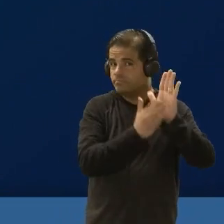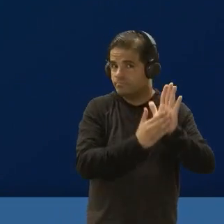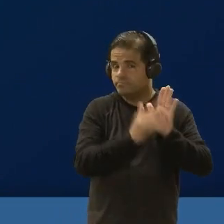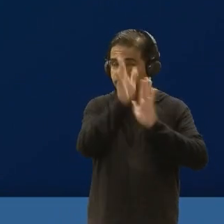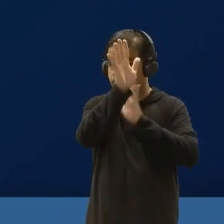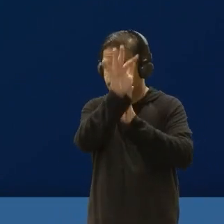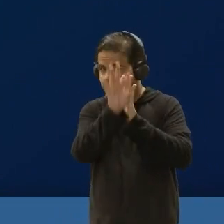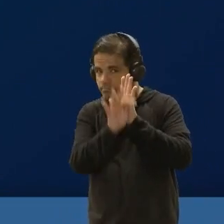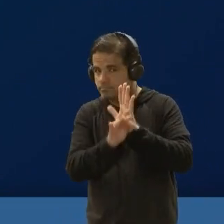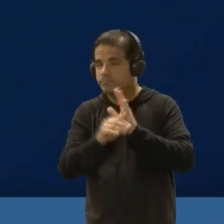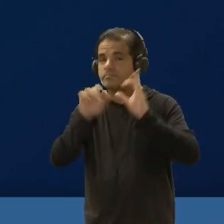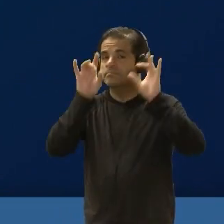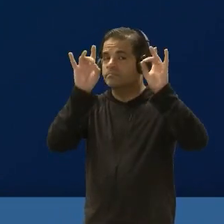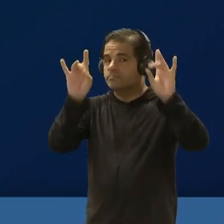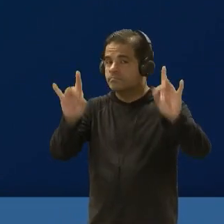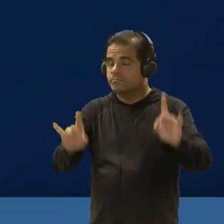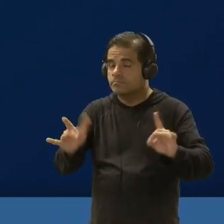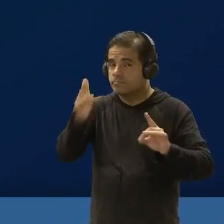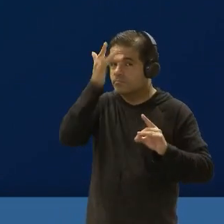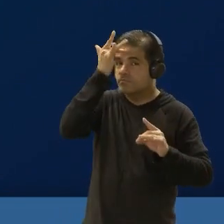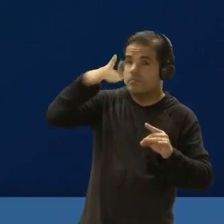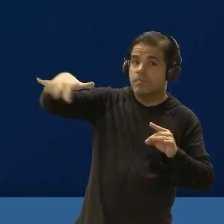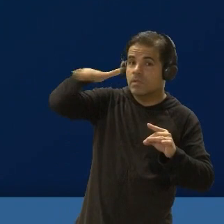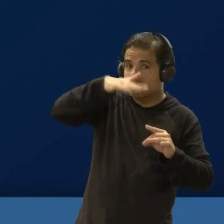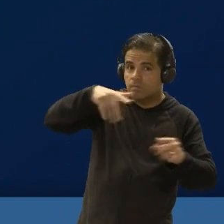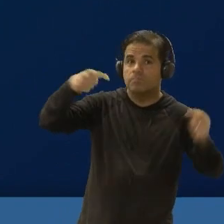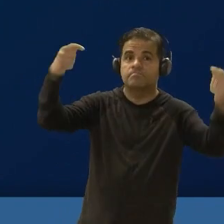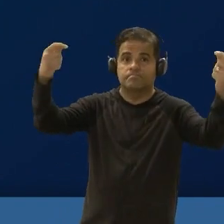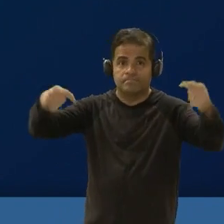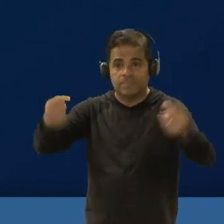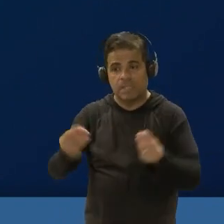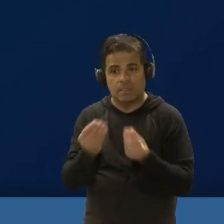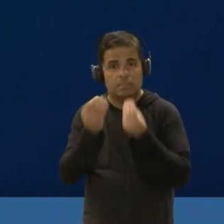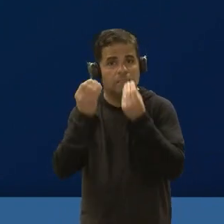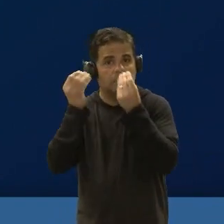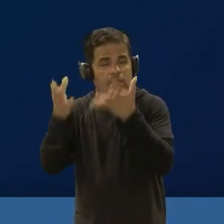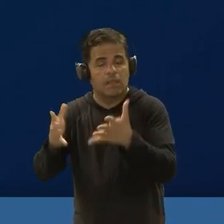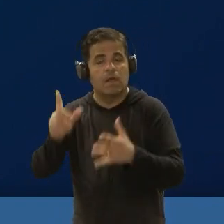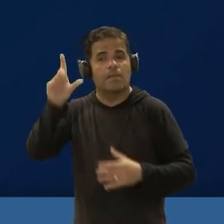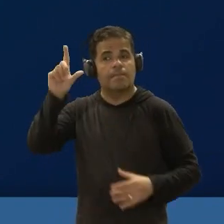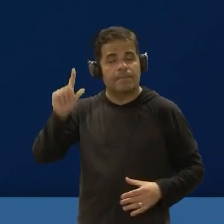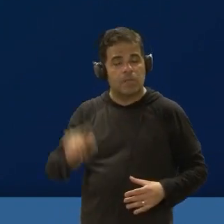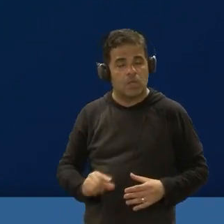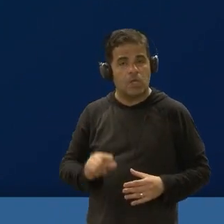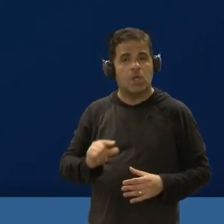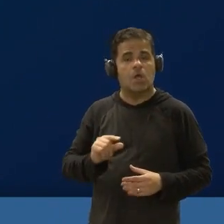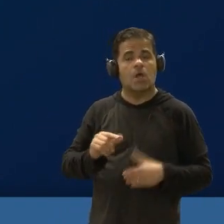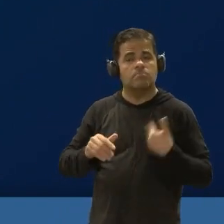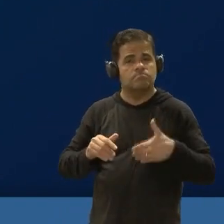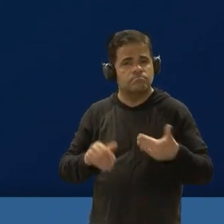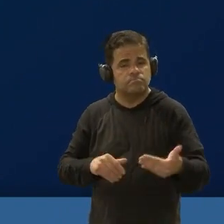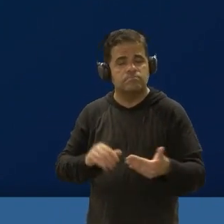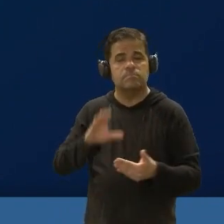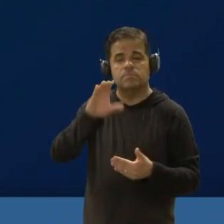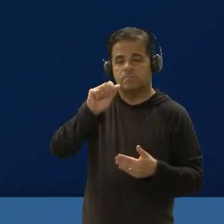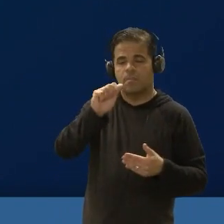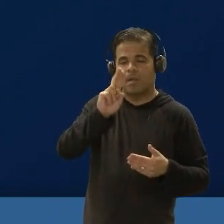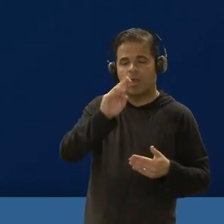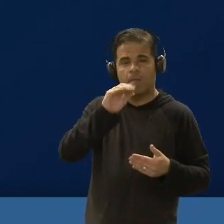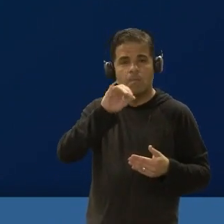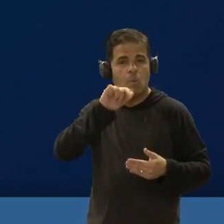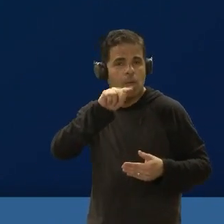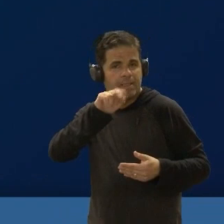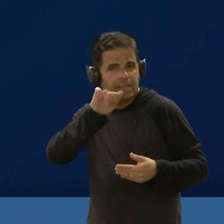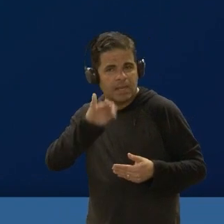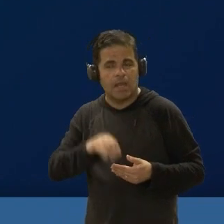fórmulas específicas para pessoas com diabetes devem fornecer menor teor de carboidrato, carboidrato de absorção